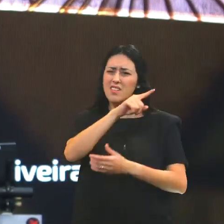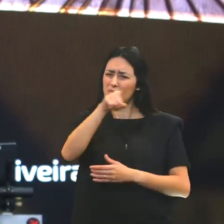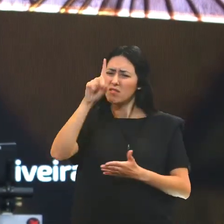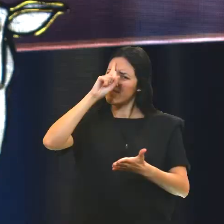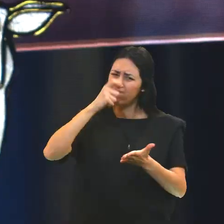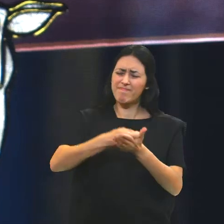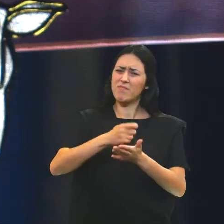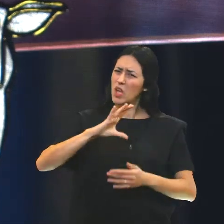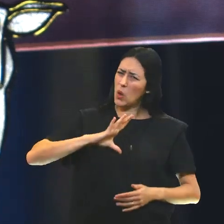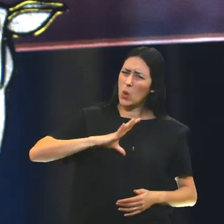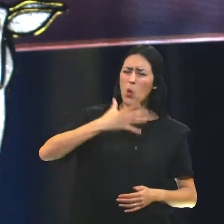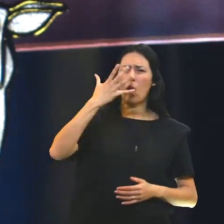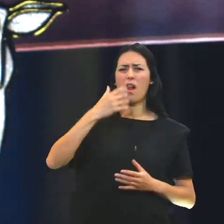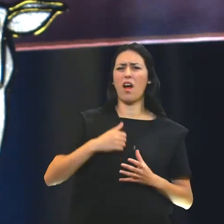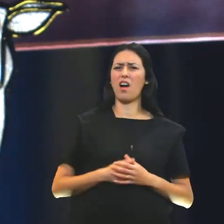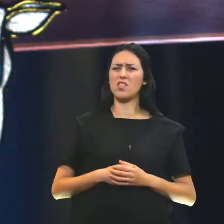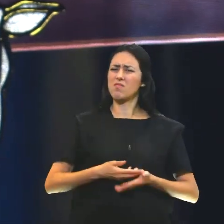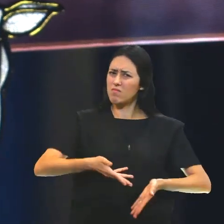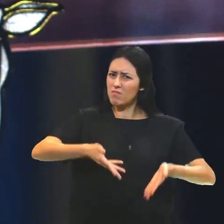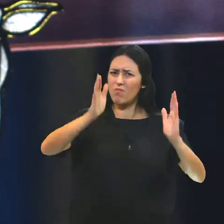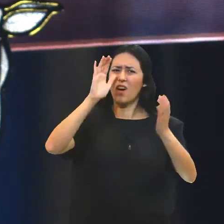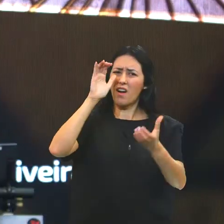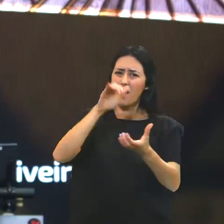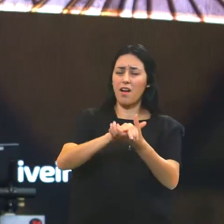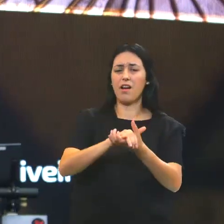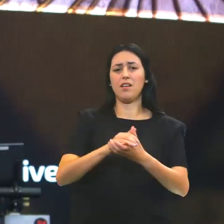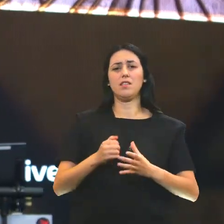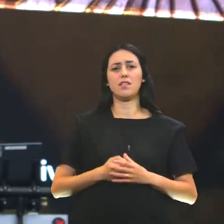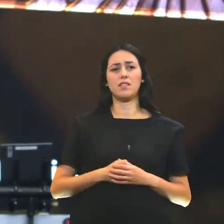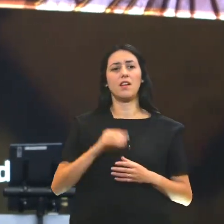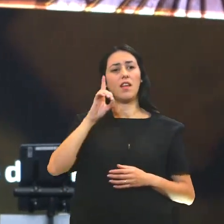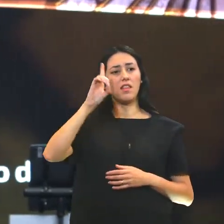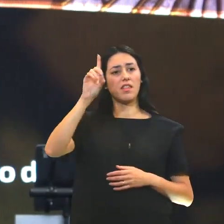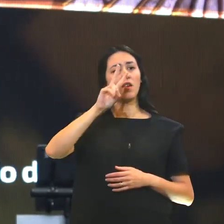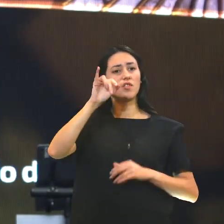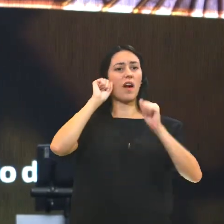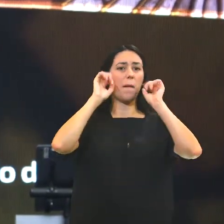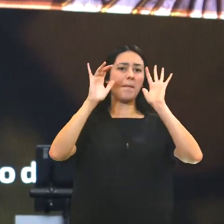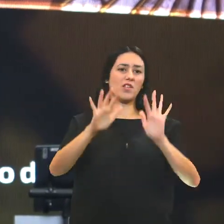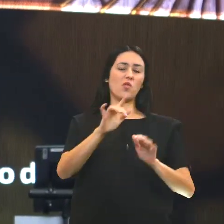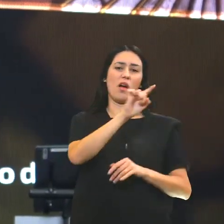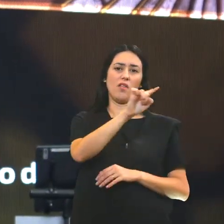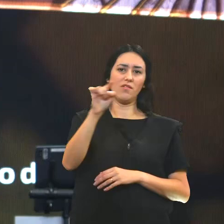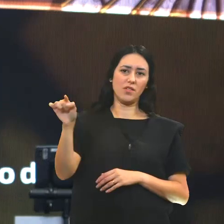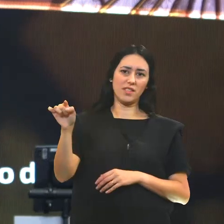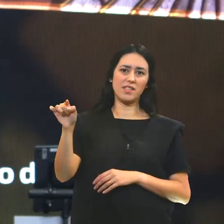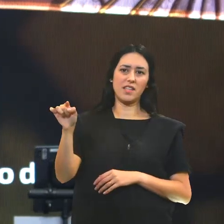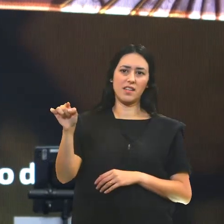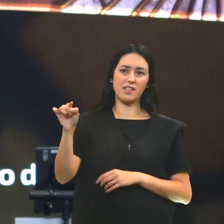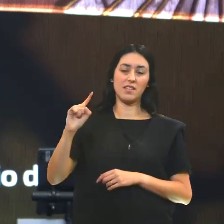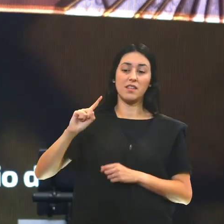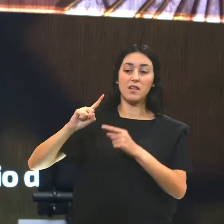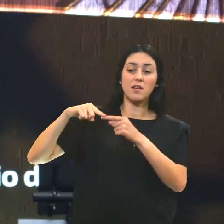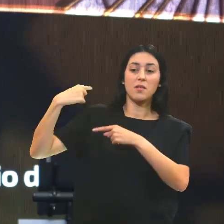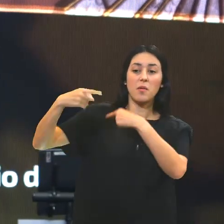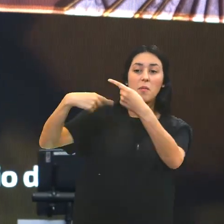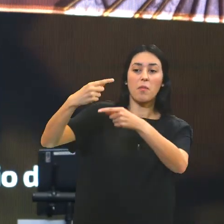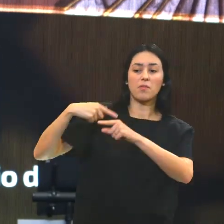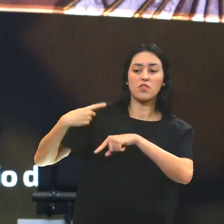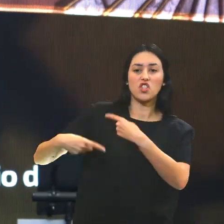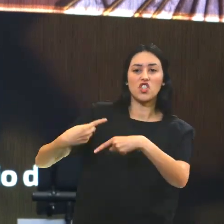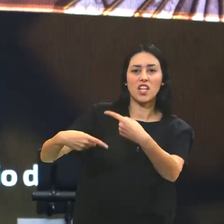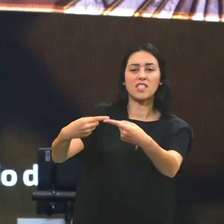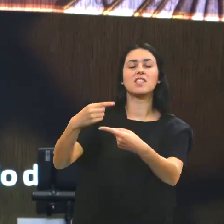coragem. Tome a decisão e se case. Deus vai abençoar vocês e vai abençoar a próxima geração